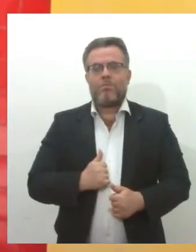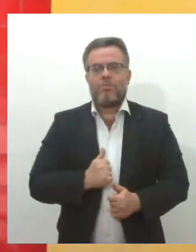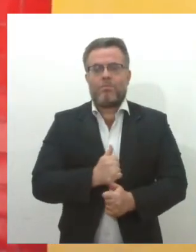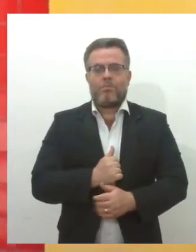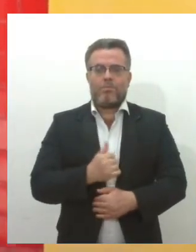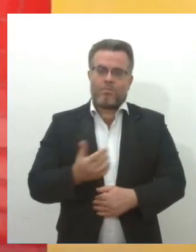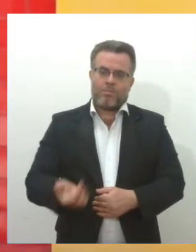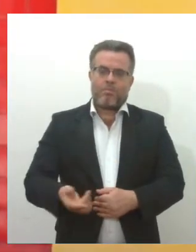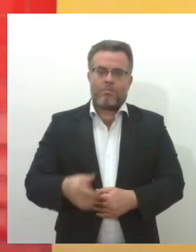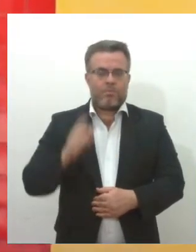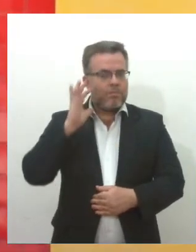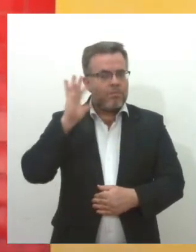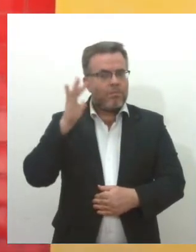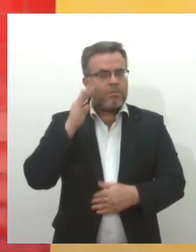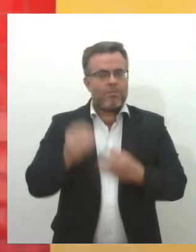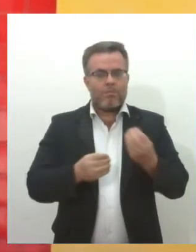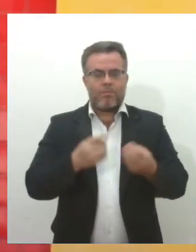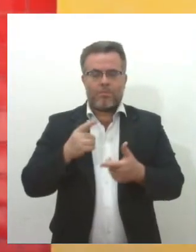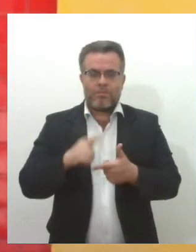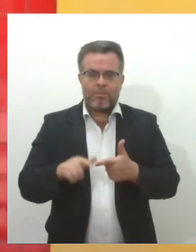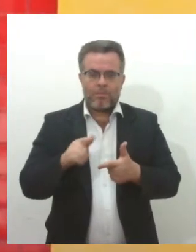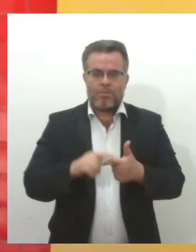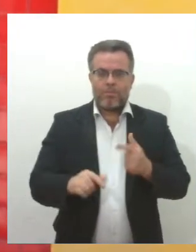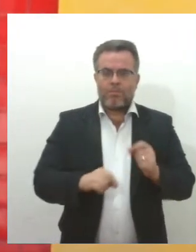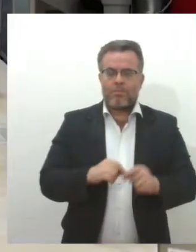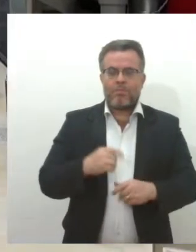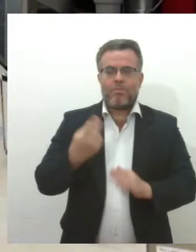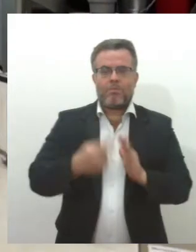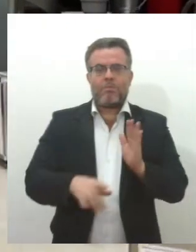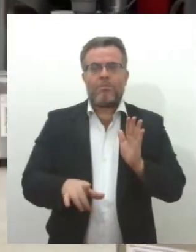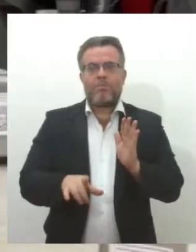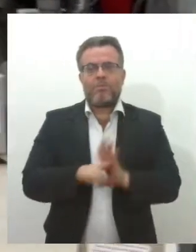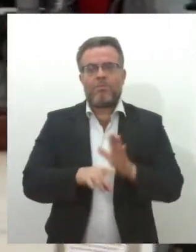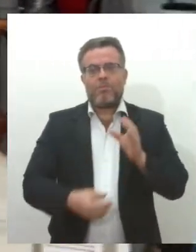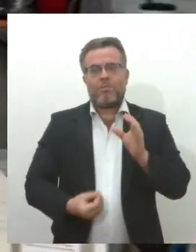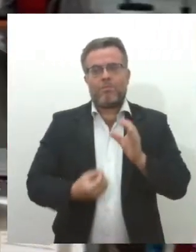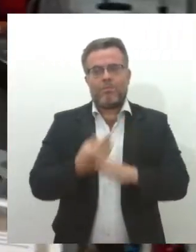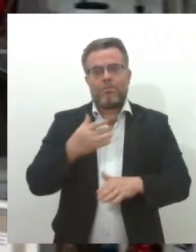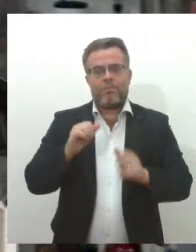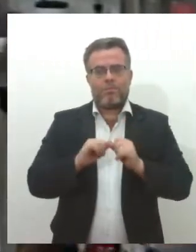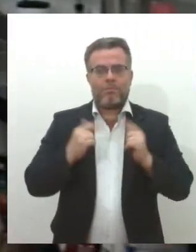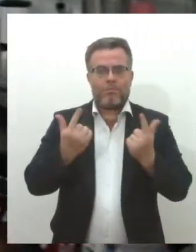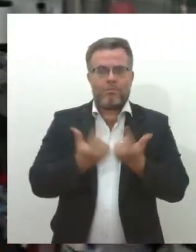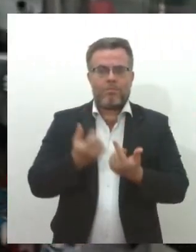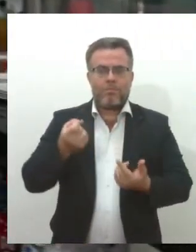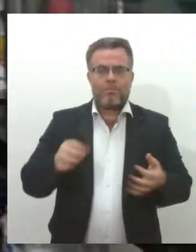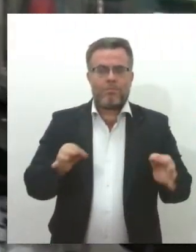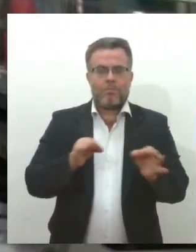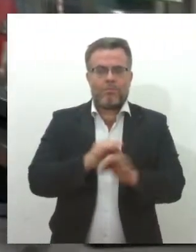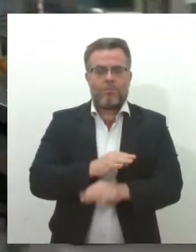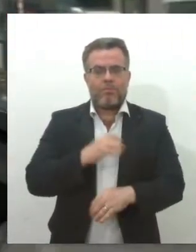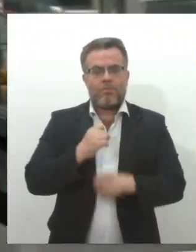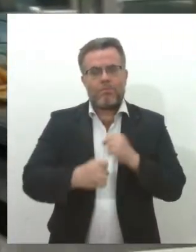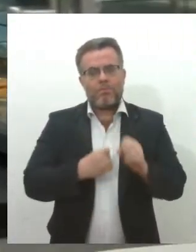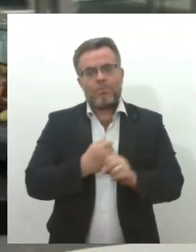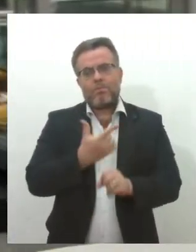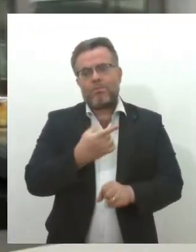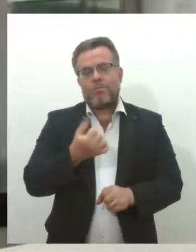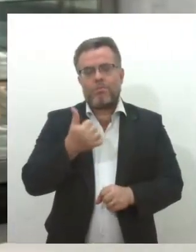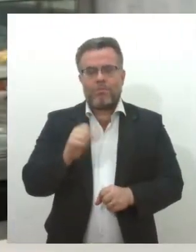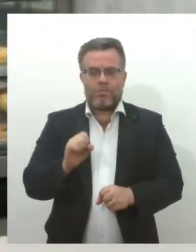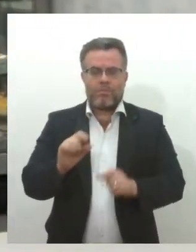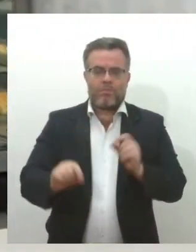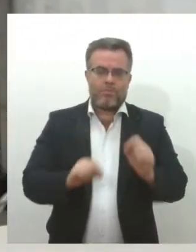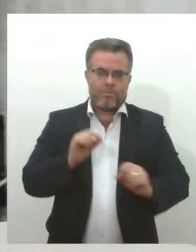e foi pensando nesse problema que um PL foi criado na Assembleia Legislativa de Sergipe no ano de 2018